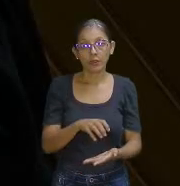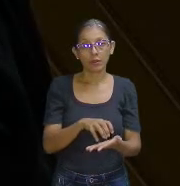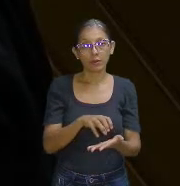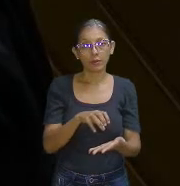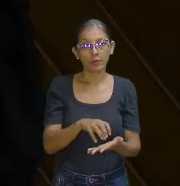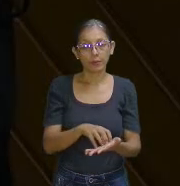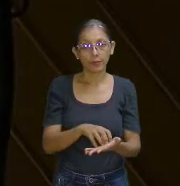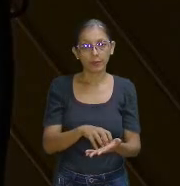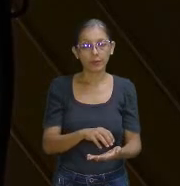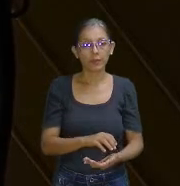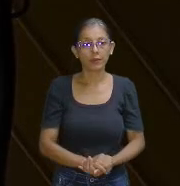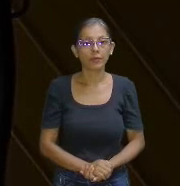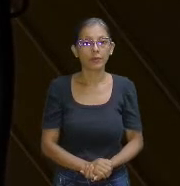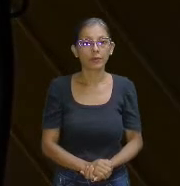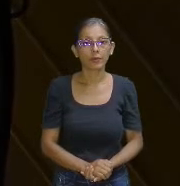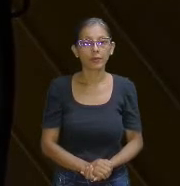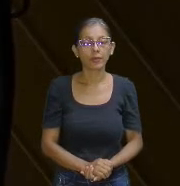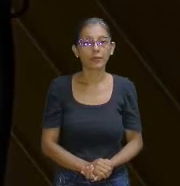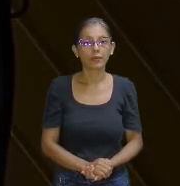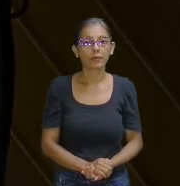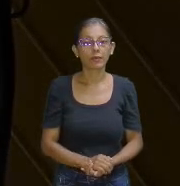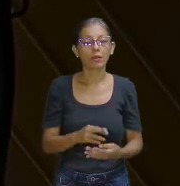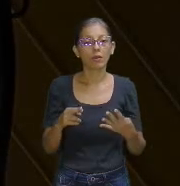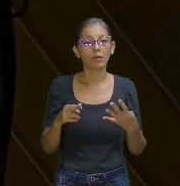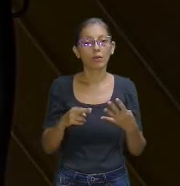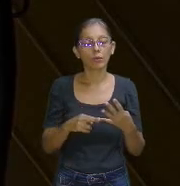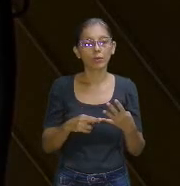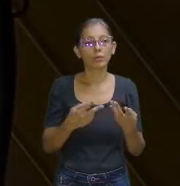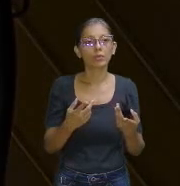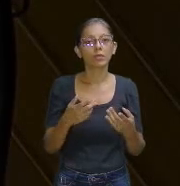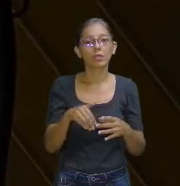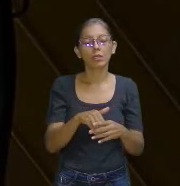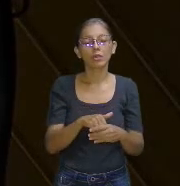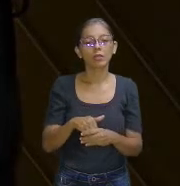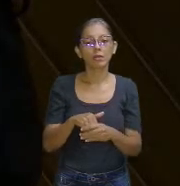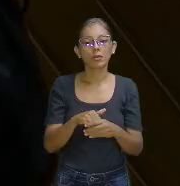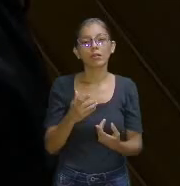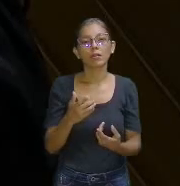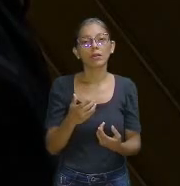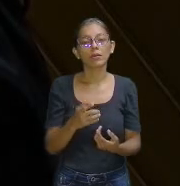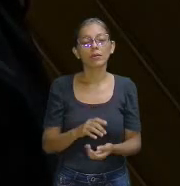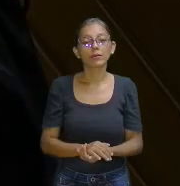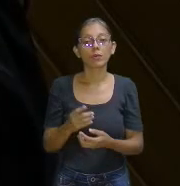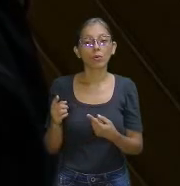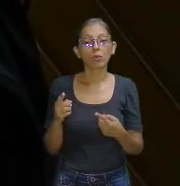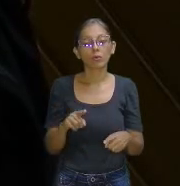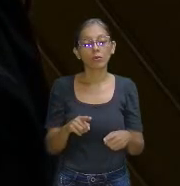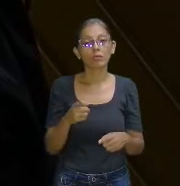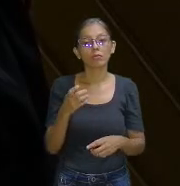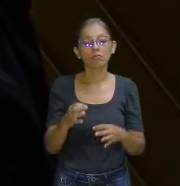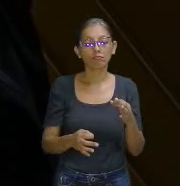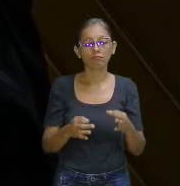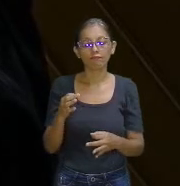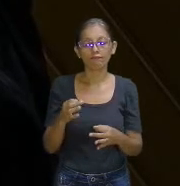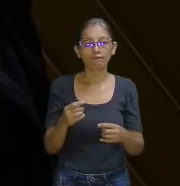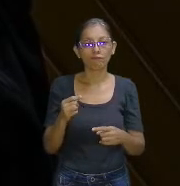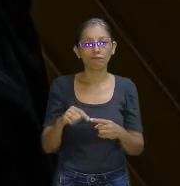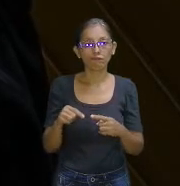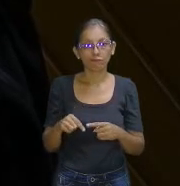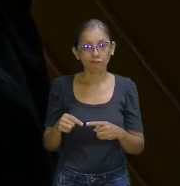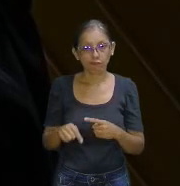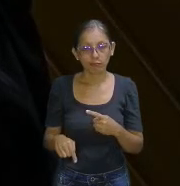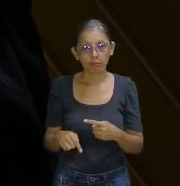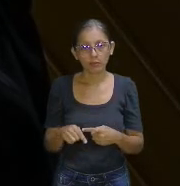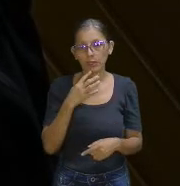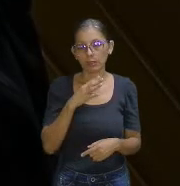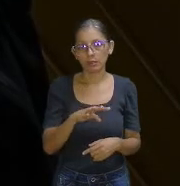de recurso eleitoral Foco contra no sentença juiz da Alex 12ª Gouveia. Zona Eleitoral, que julgou improcedente pedido em AIME, não reconhecendo fraude à cota de